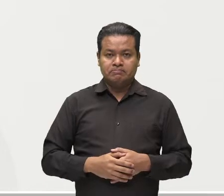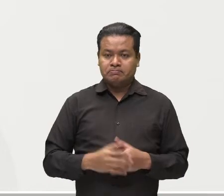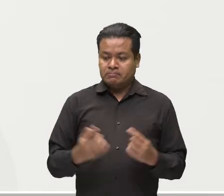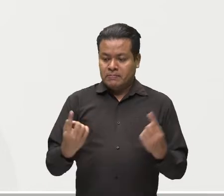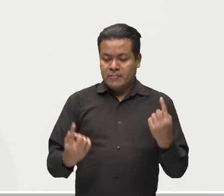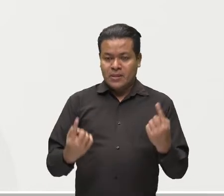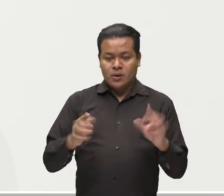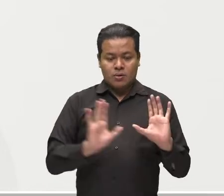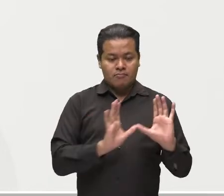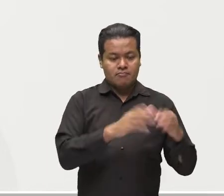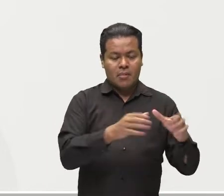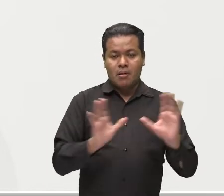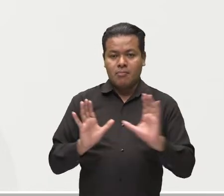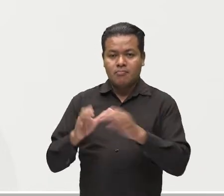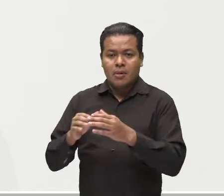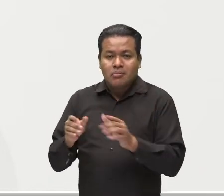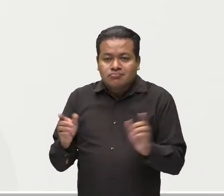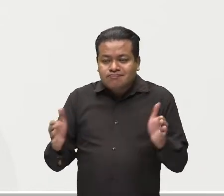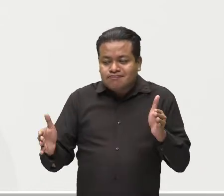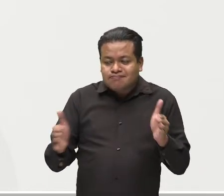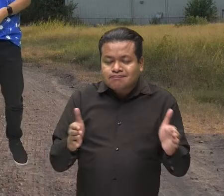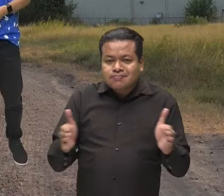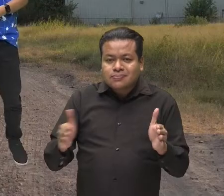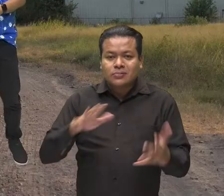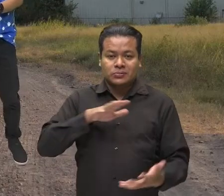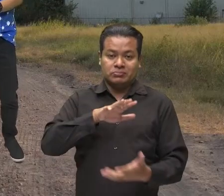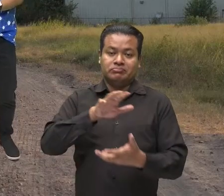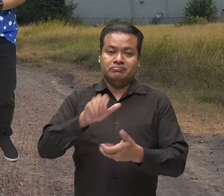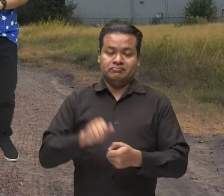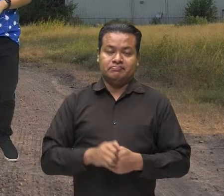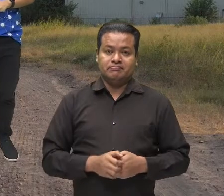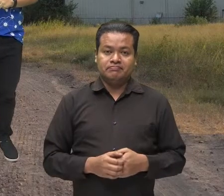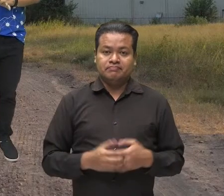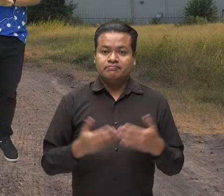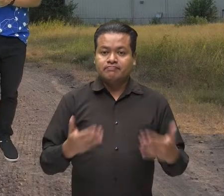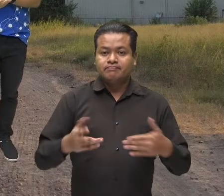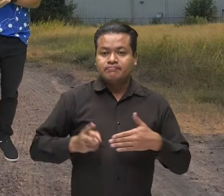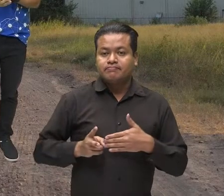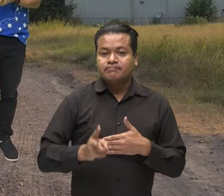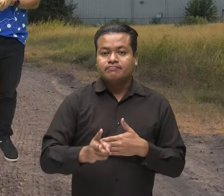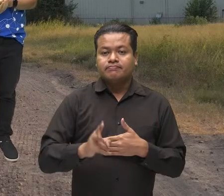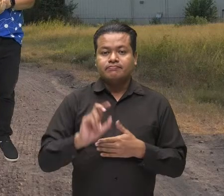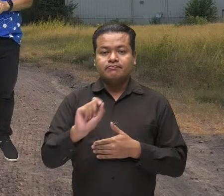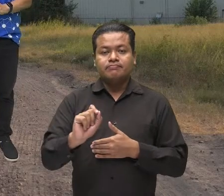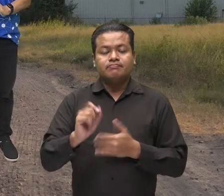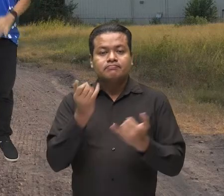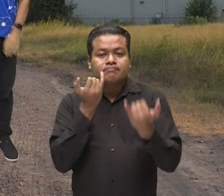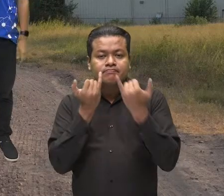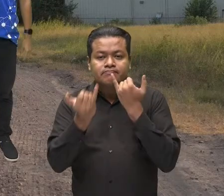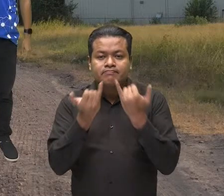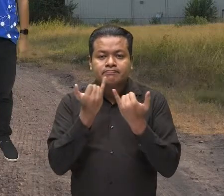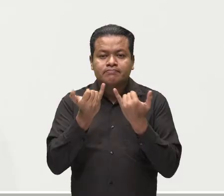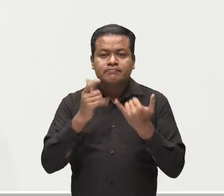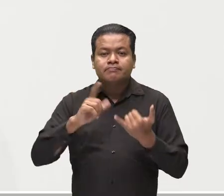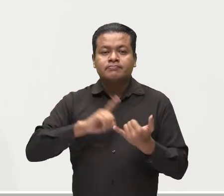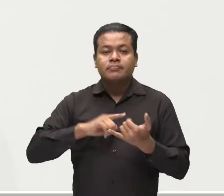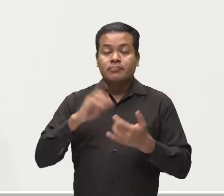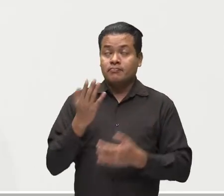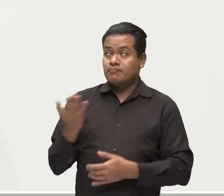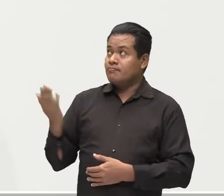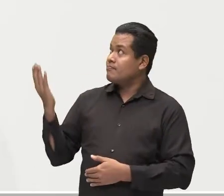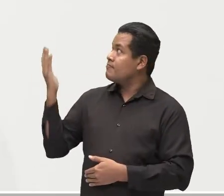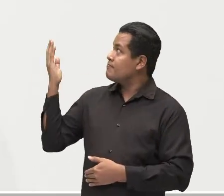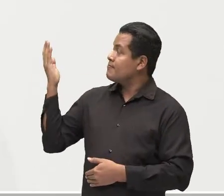duas comunidades naquele pedaço ali do mundo. Vamos continuar, então, verificando, né, mais informações aí na nossa aula. Tem esse mapa, né,